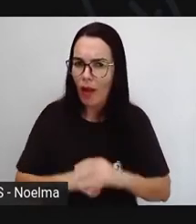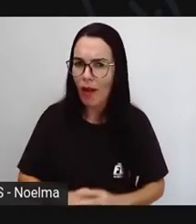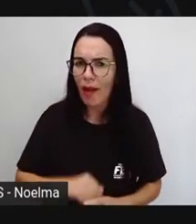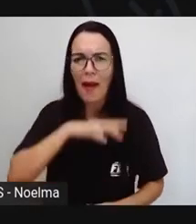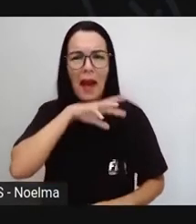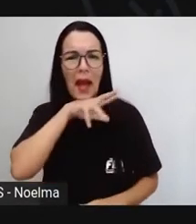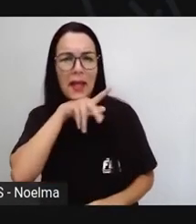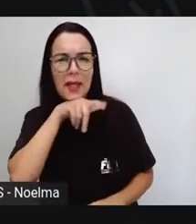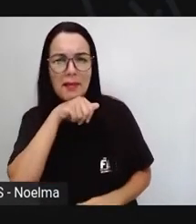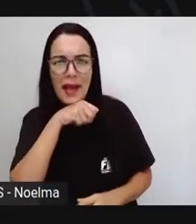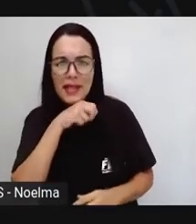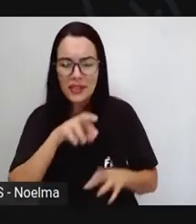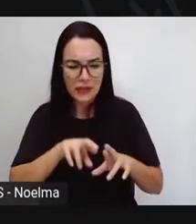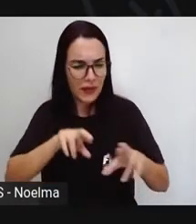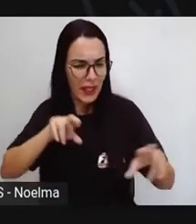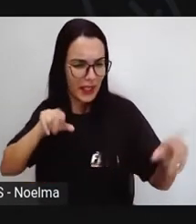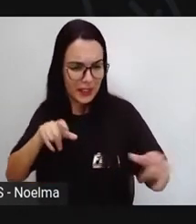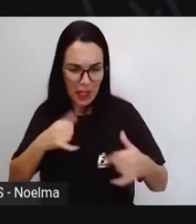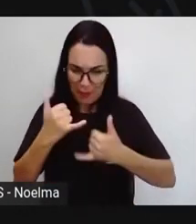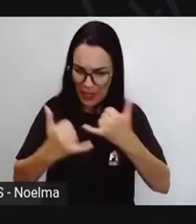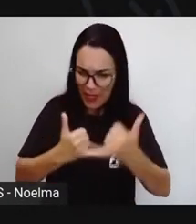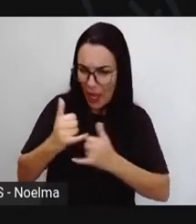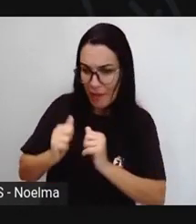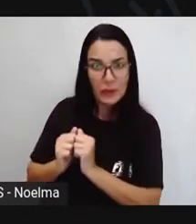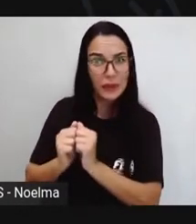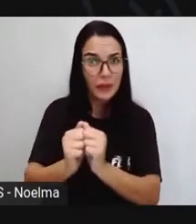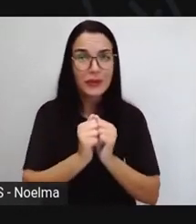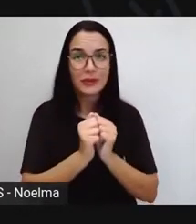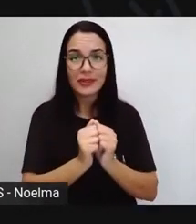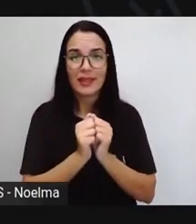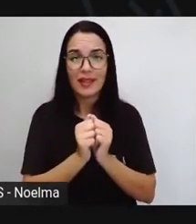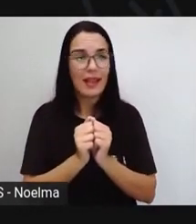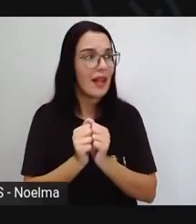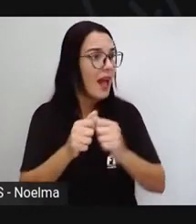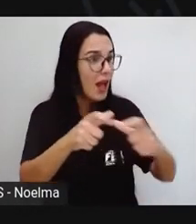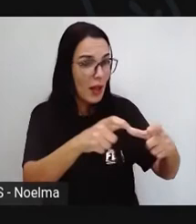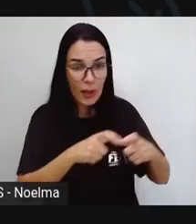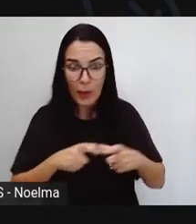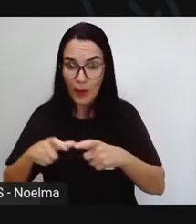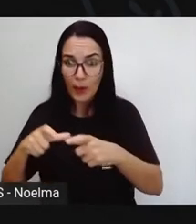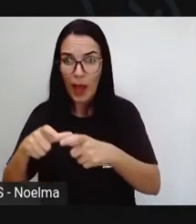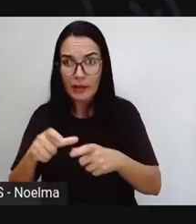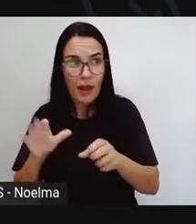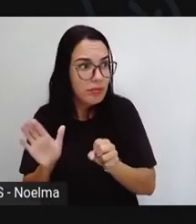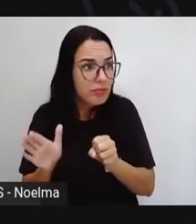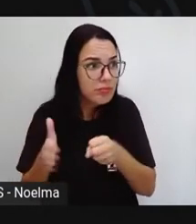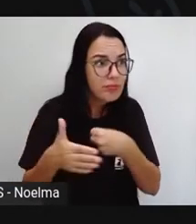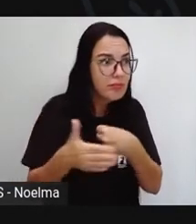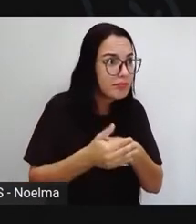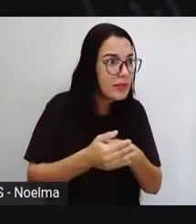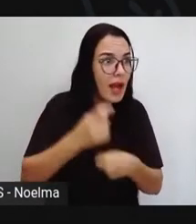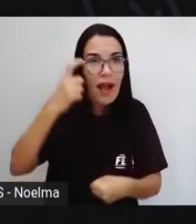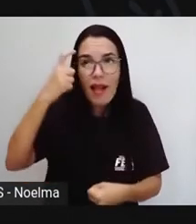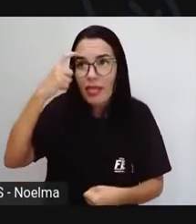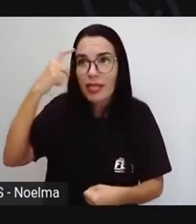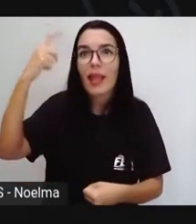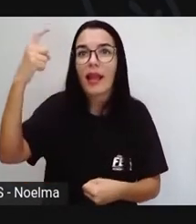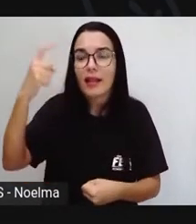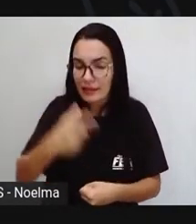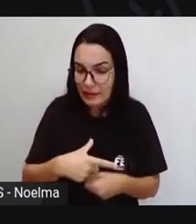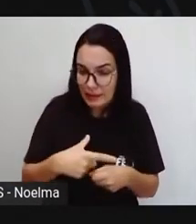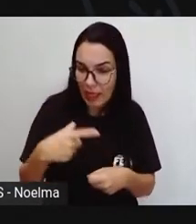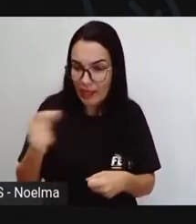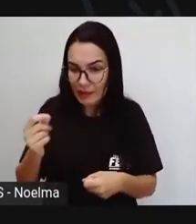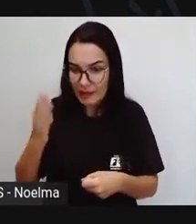brincavam juntos. Lugares em que dava para colher ideias e sair mais sabido que